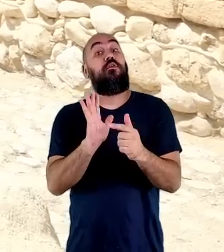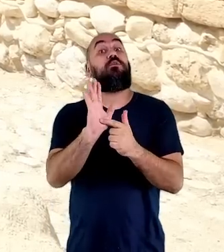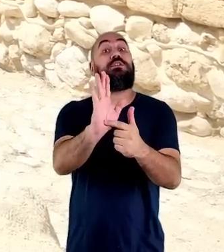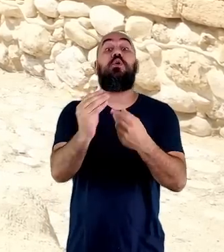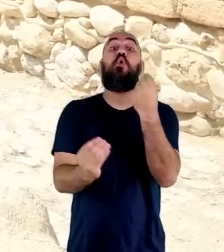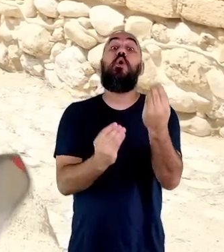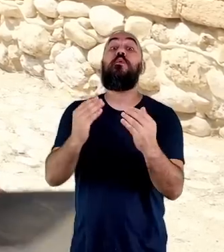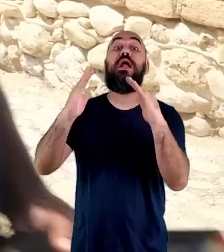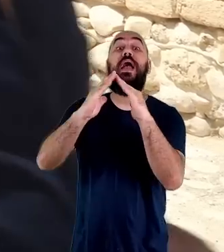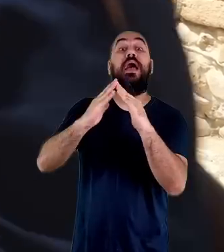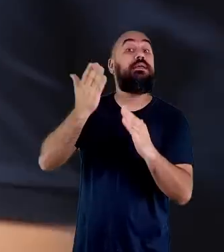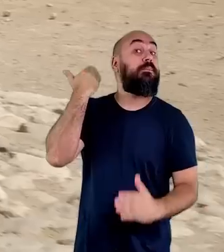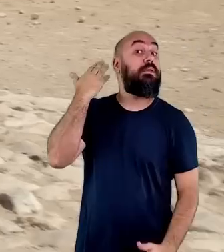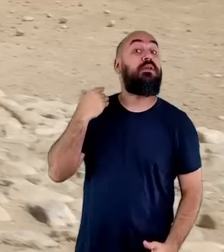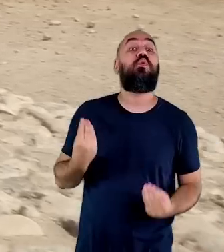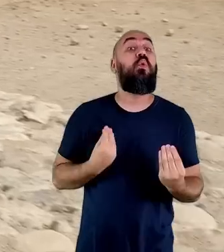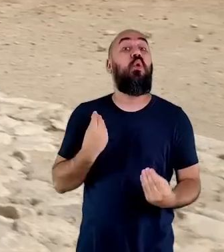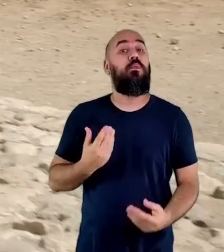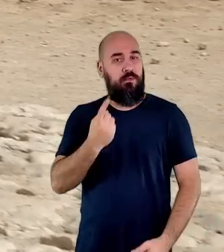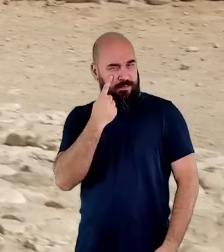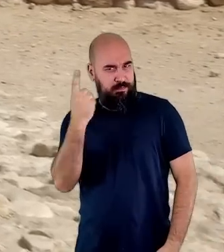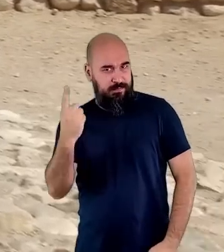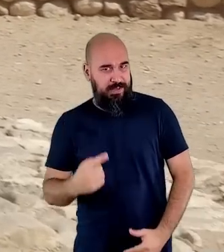tempo. Então vem comigo.